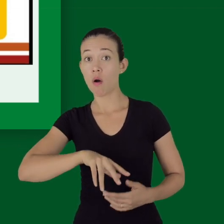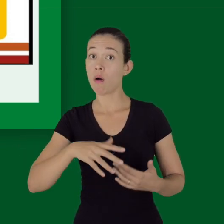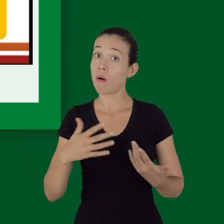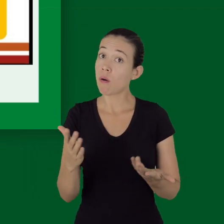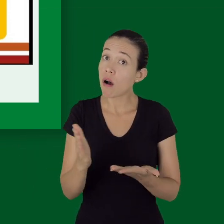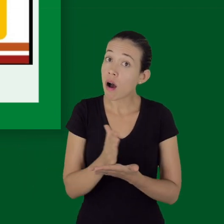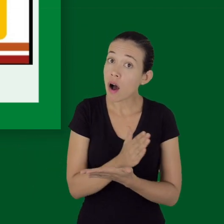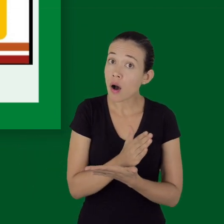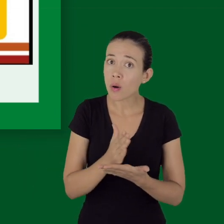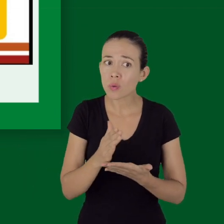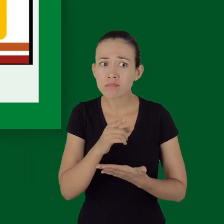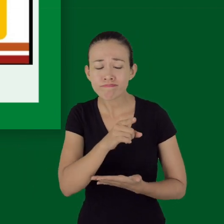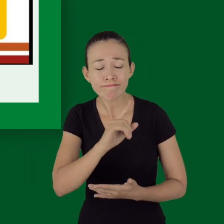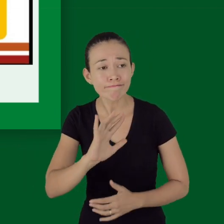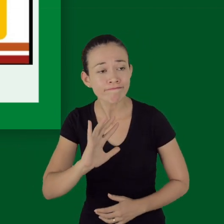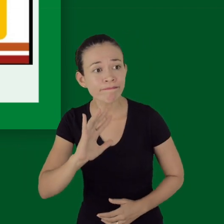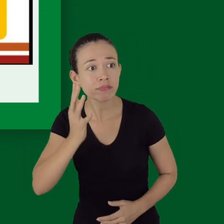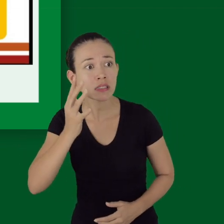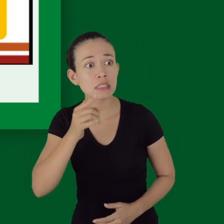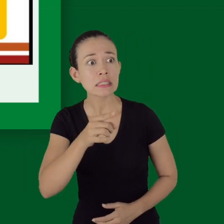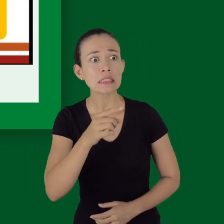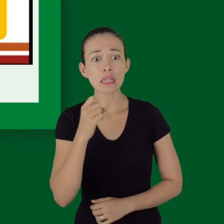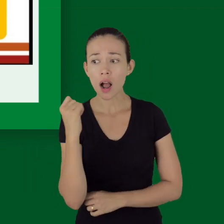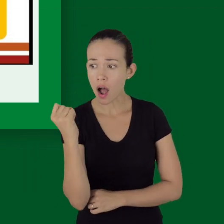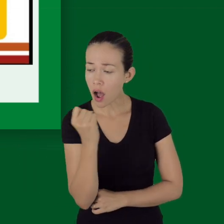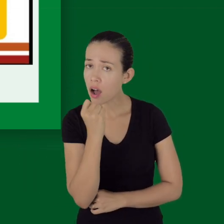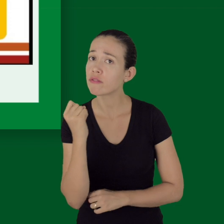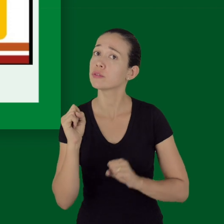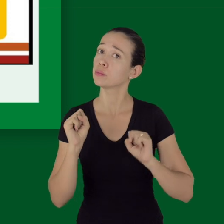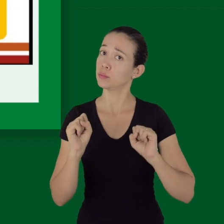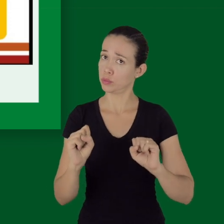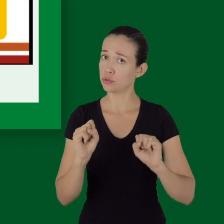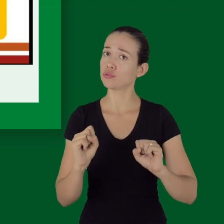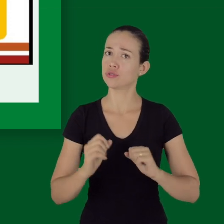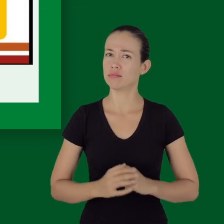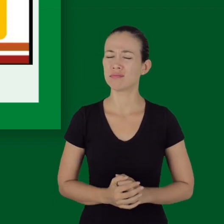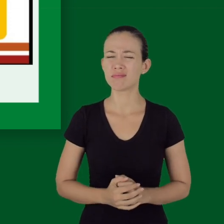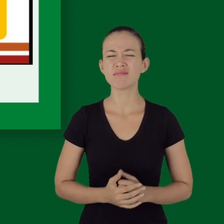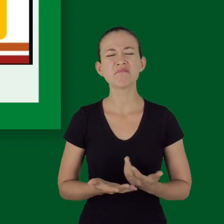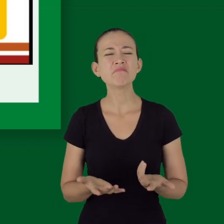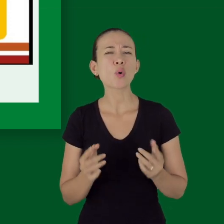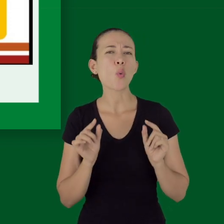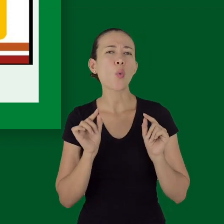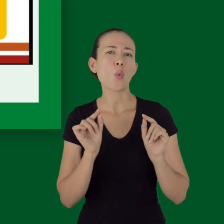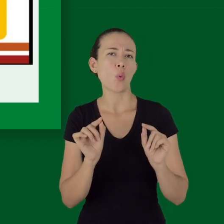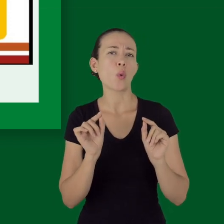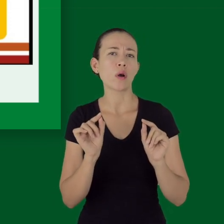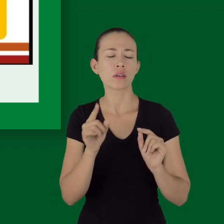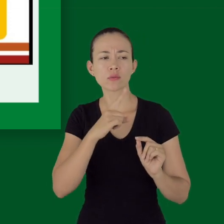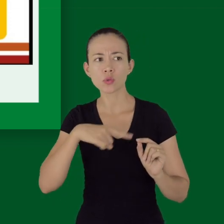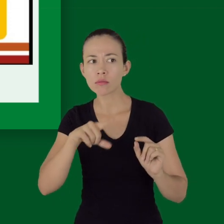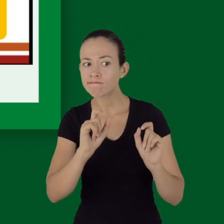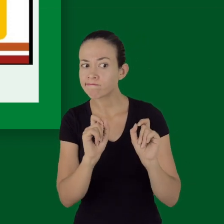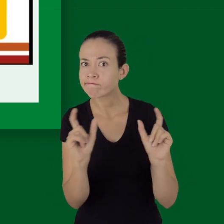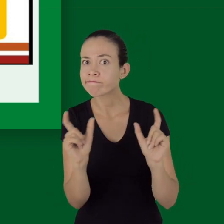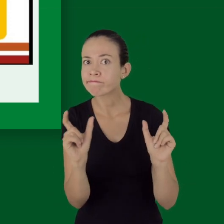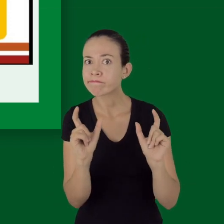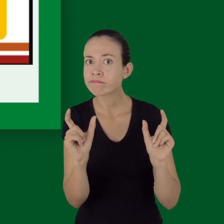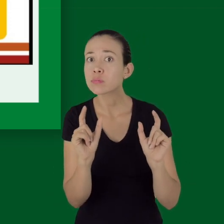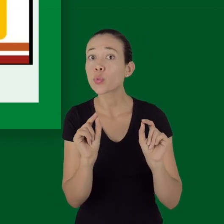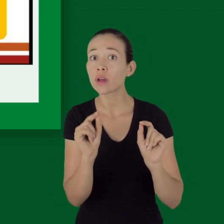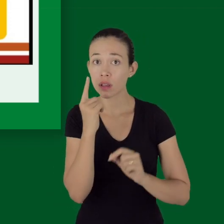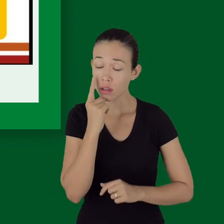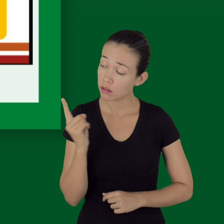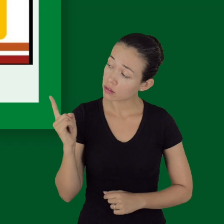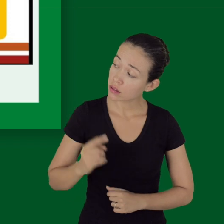se deve suspeitar de TRM, que eu preciso ter um nível de alerta maior, queda da própria altura do idoso, quedas a